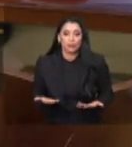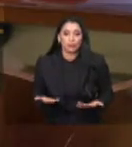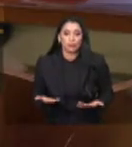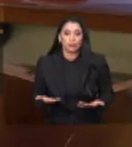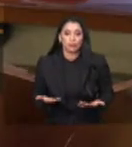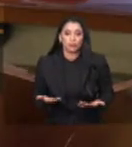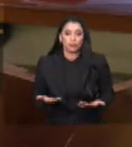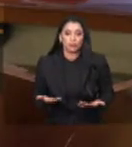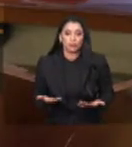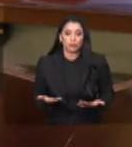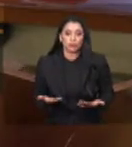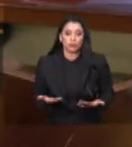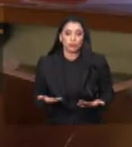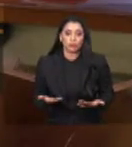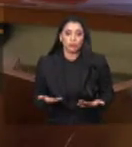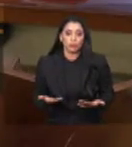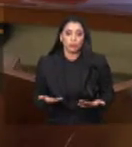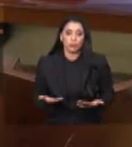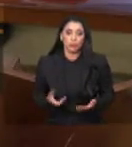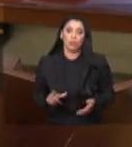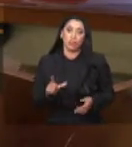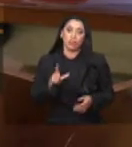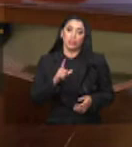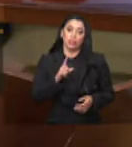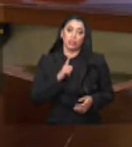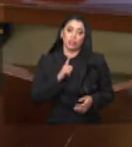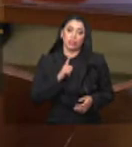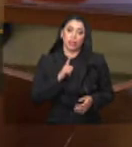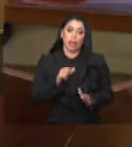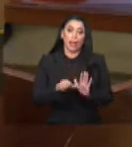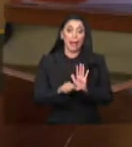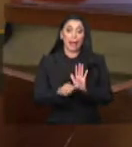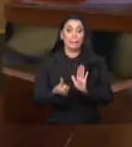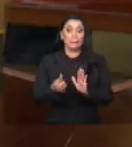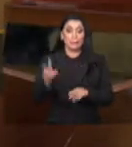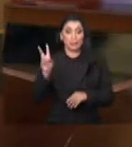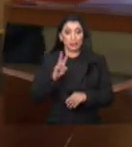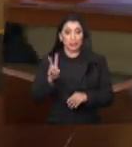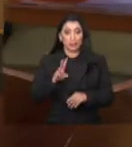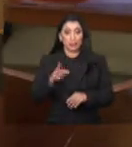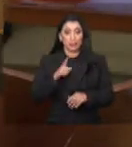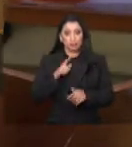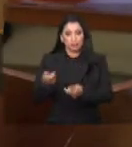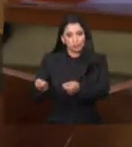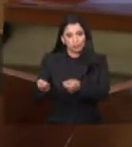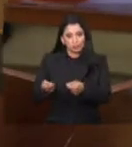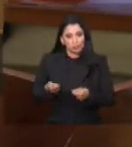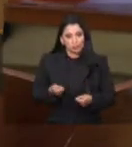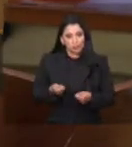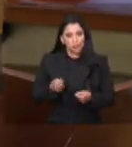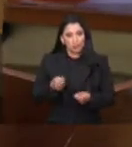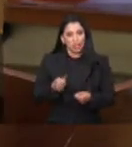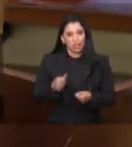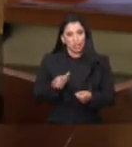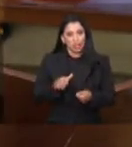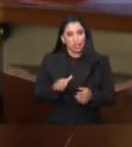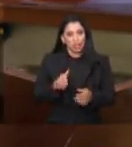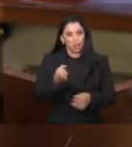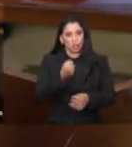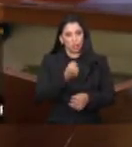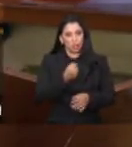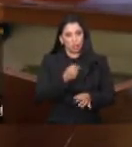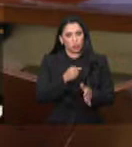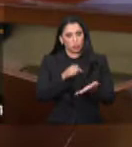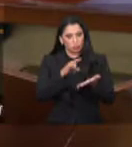foi e arrigou se colocou a primeira ministra do STF número um salve engana